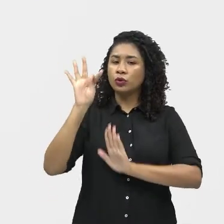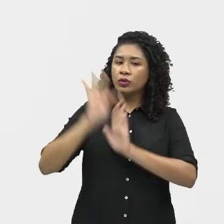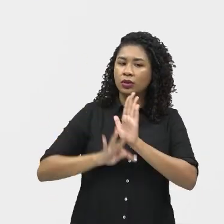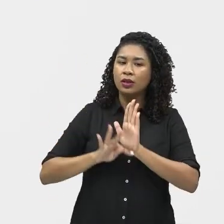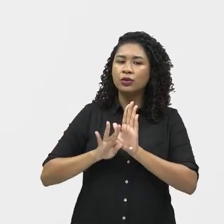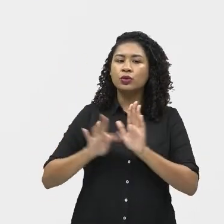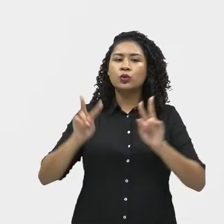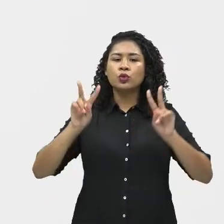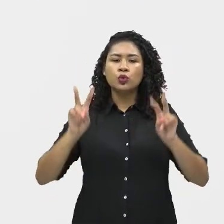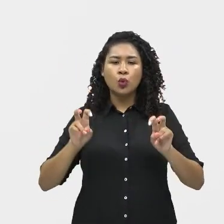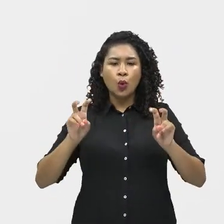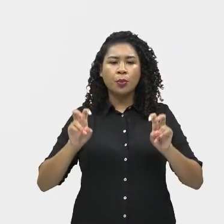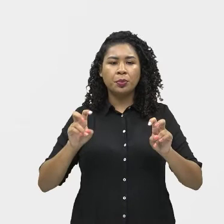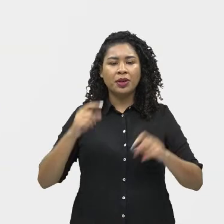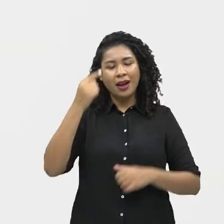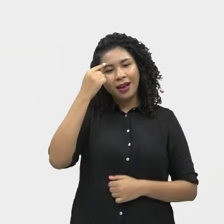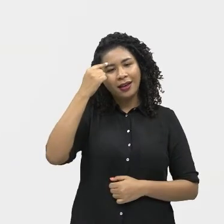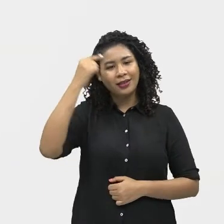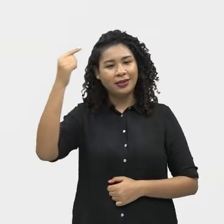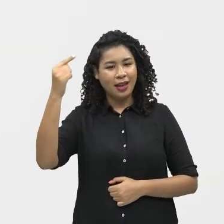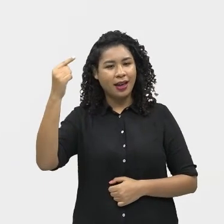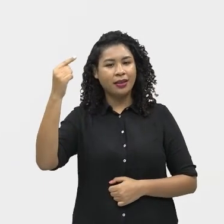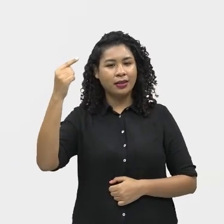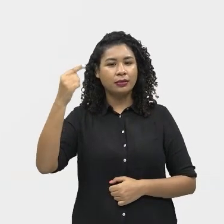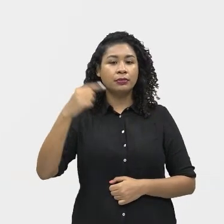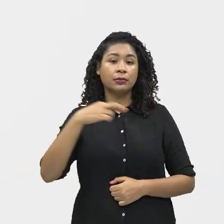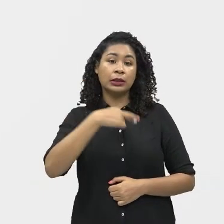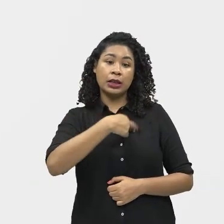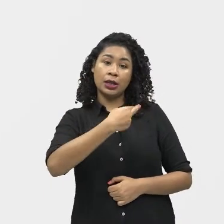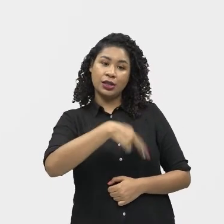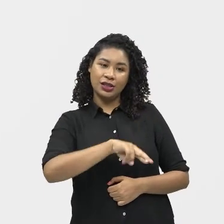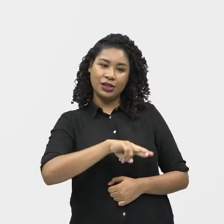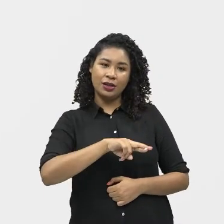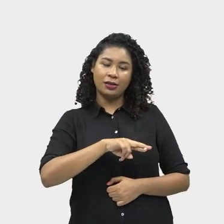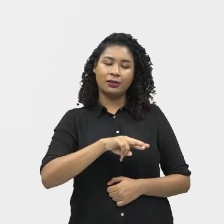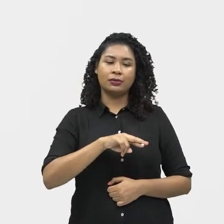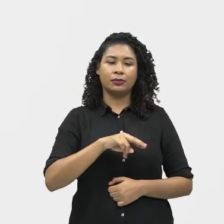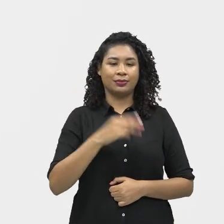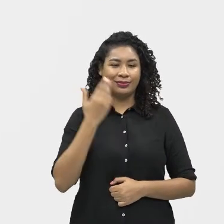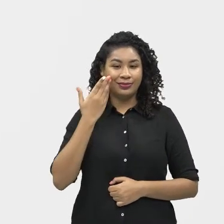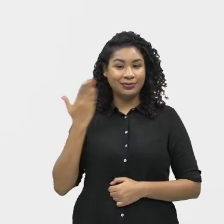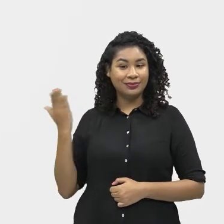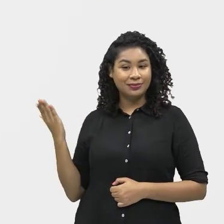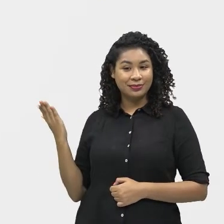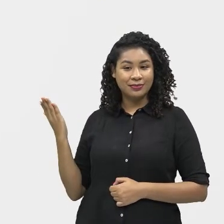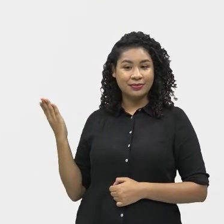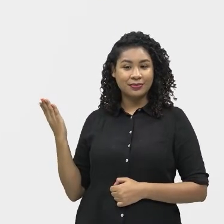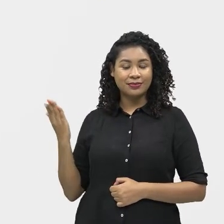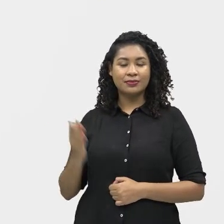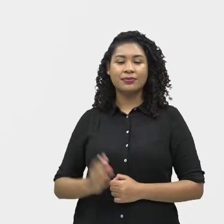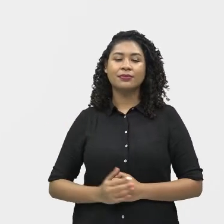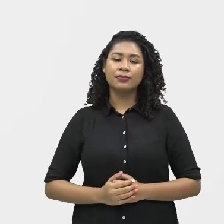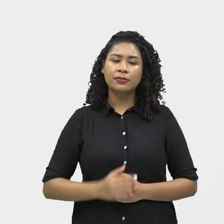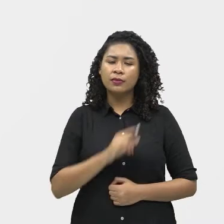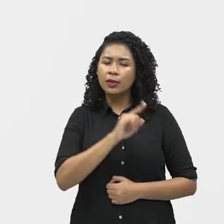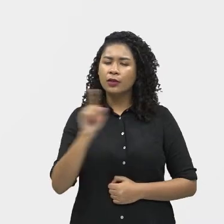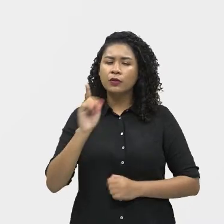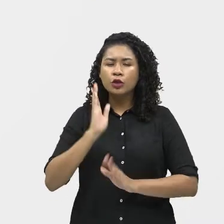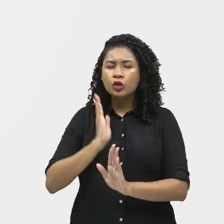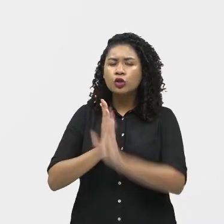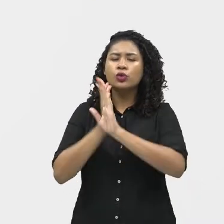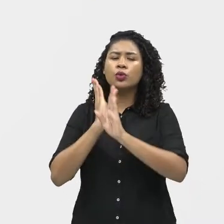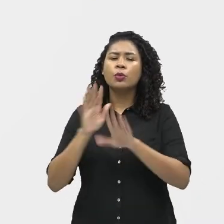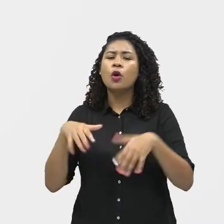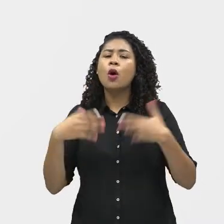uma ideia religiosa. Você vai ver o texto 1 e texto 2, né? E você vai identificar